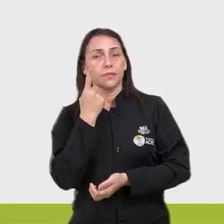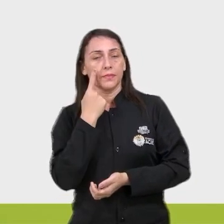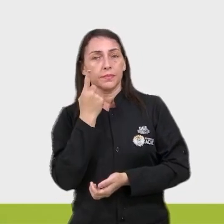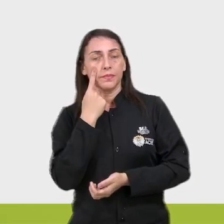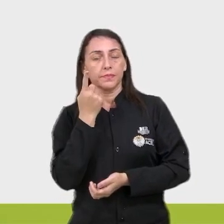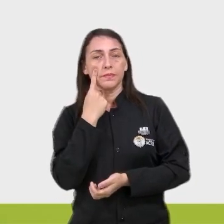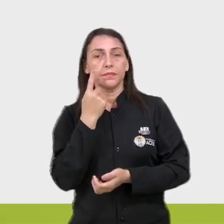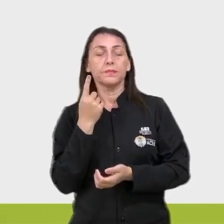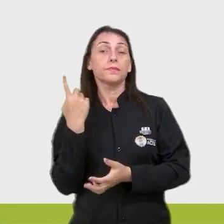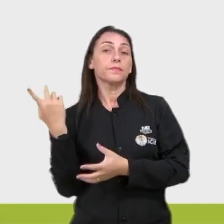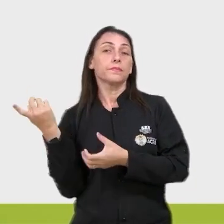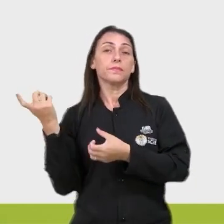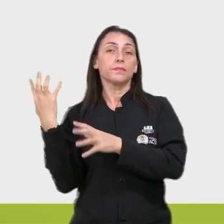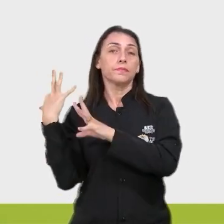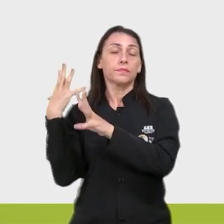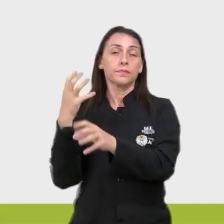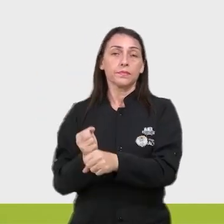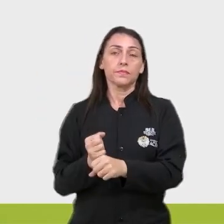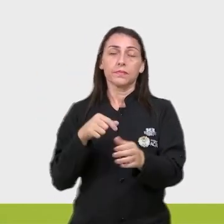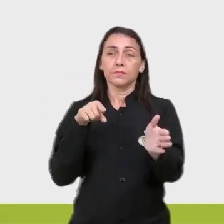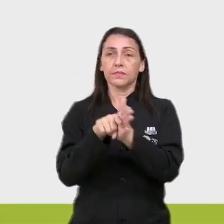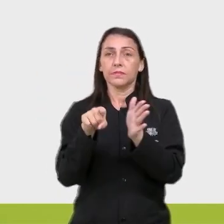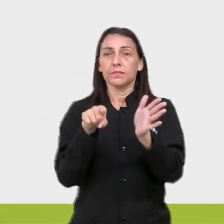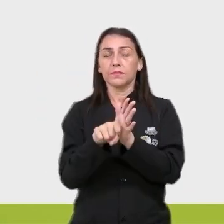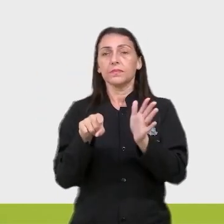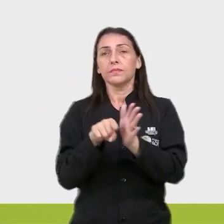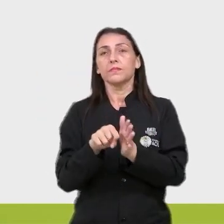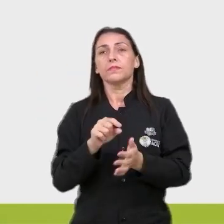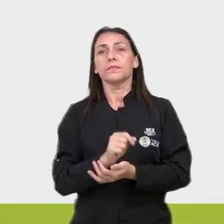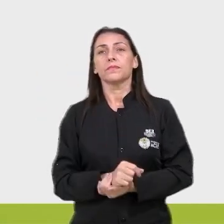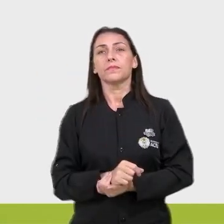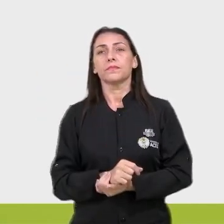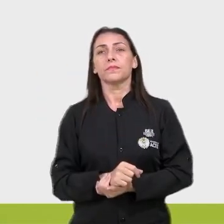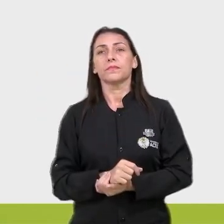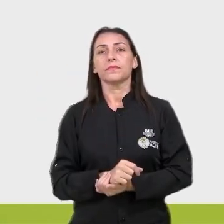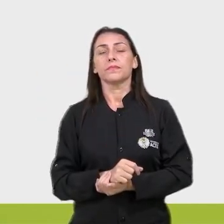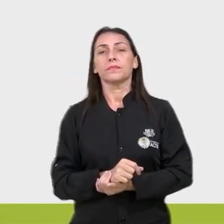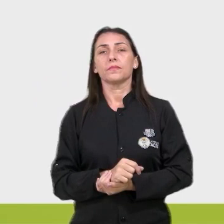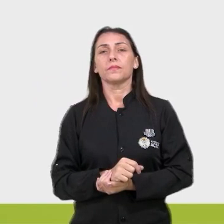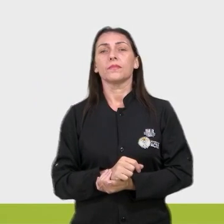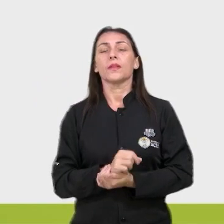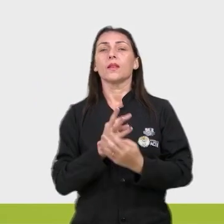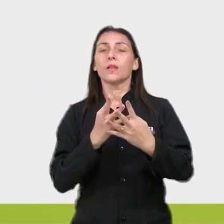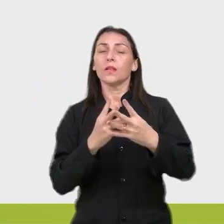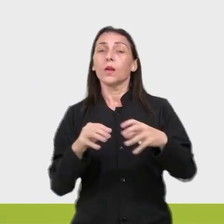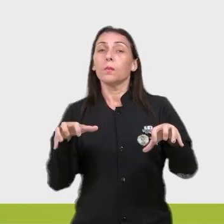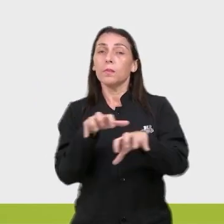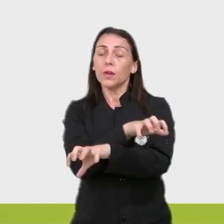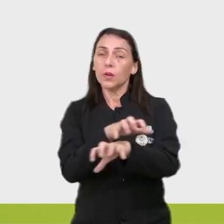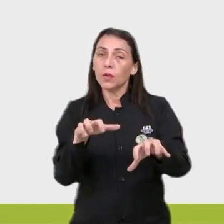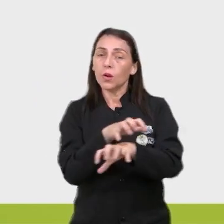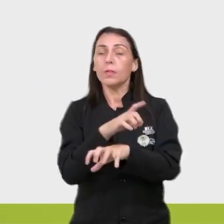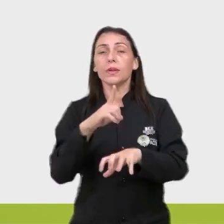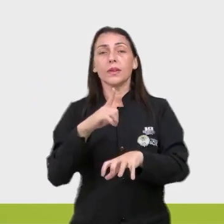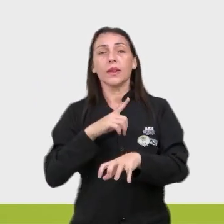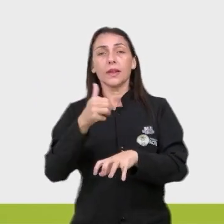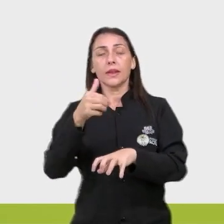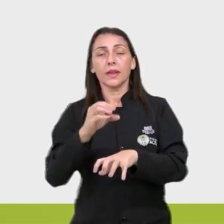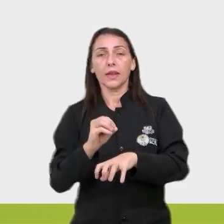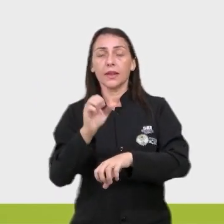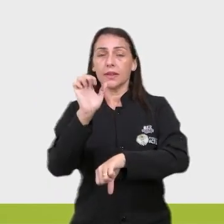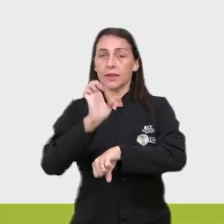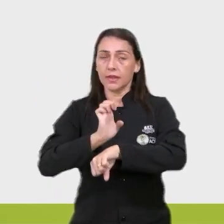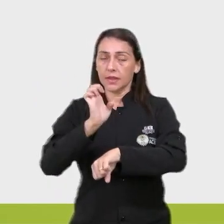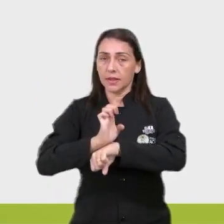aqui retomar a questão, tá? Então, a questão diz: a degradação do bioma ocupado por 10